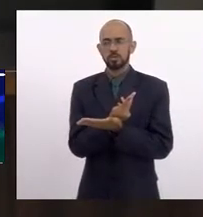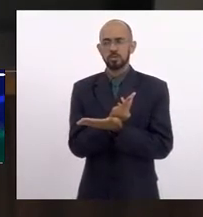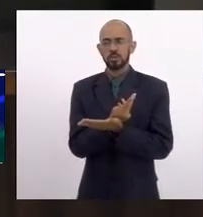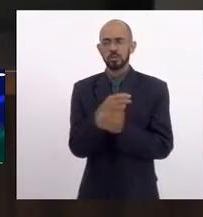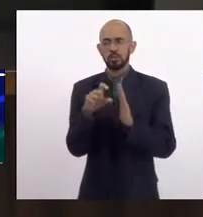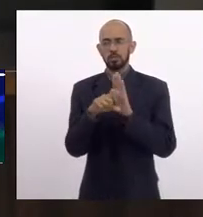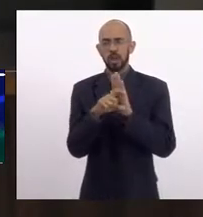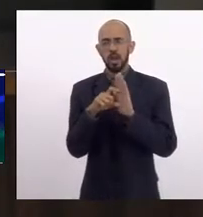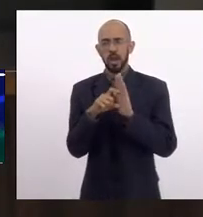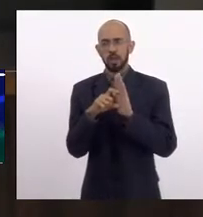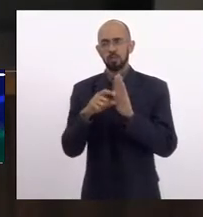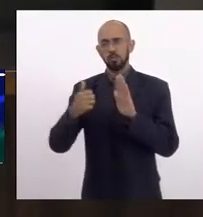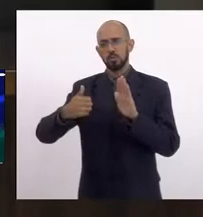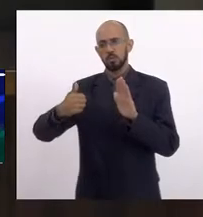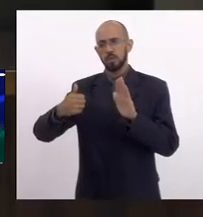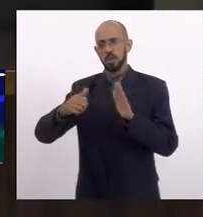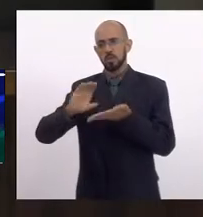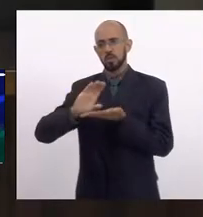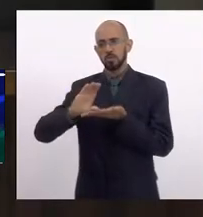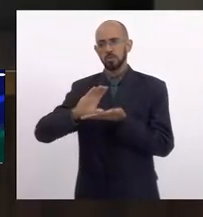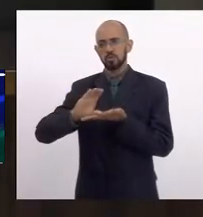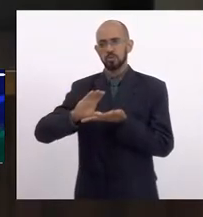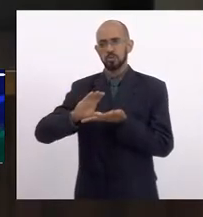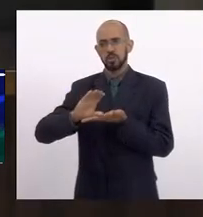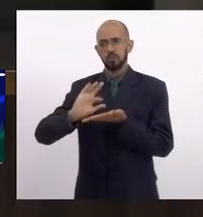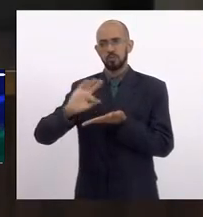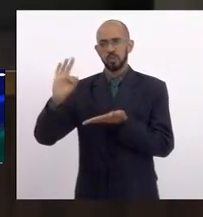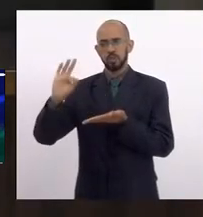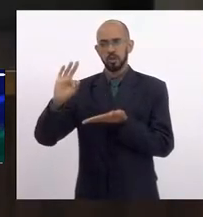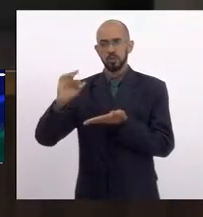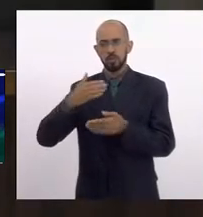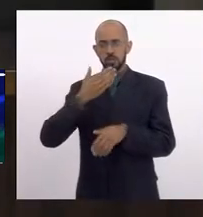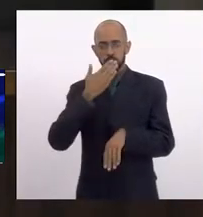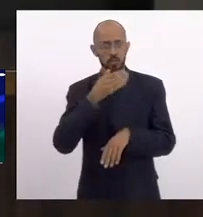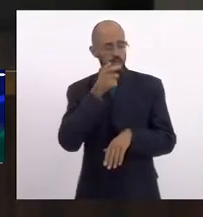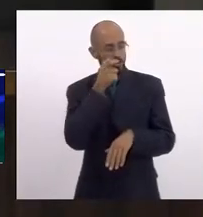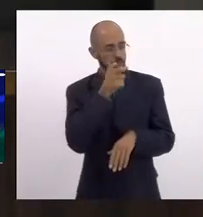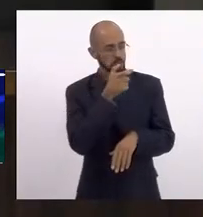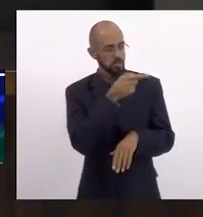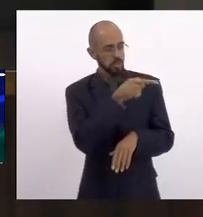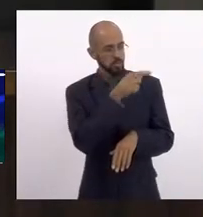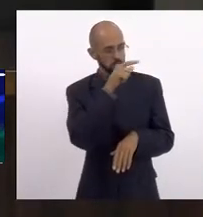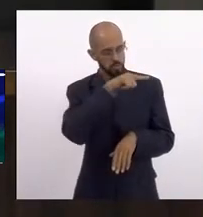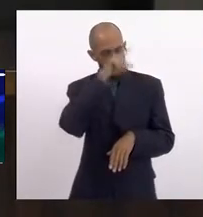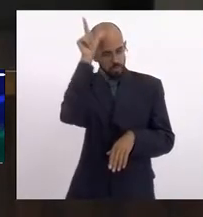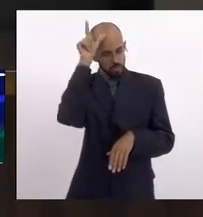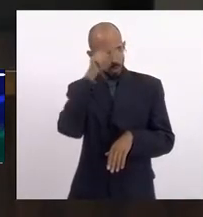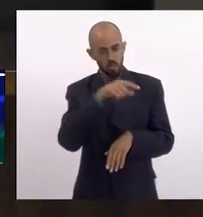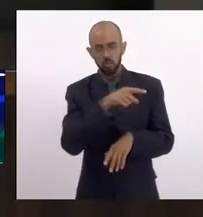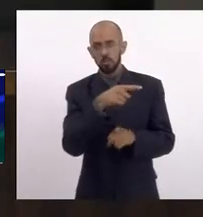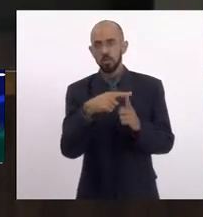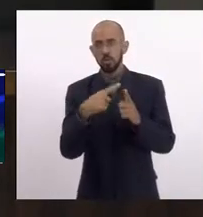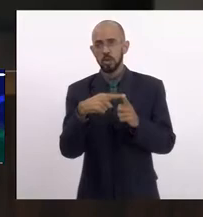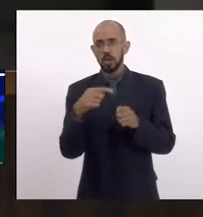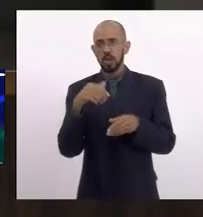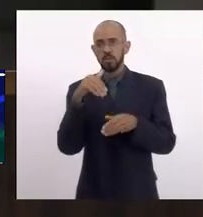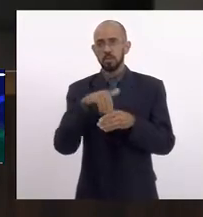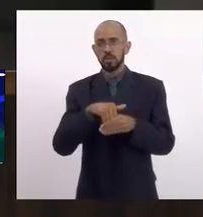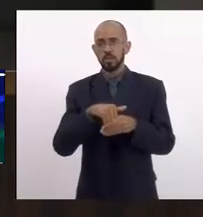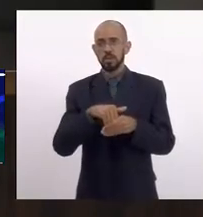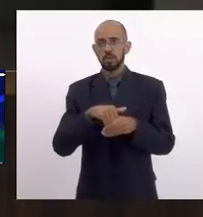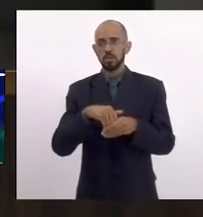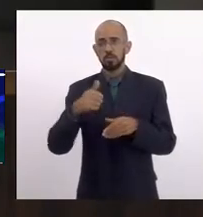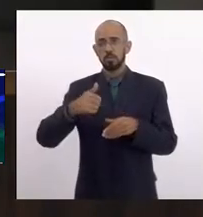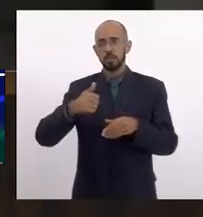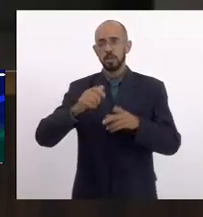1º da Constituição Federal eu quero chamar atenção Deputado Luiz Paulo na votação do primeiro momento que venha